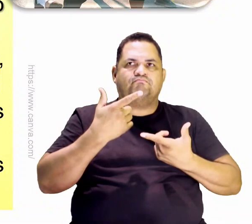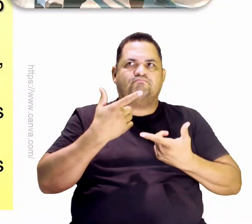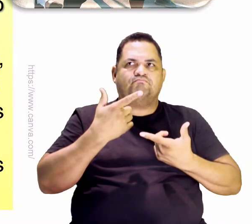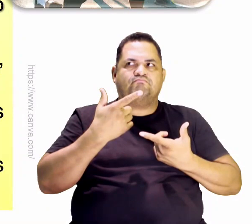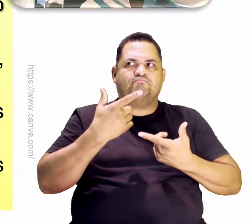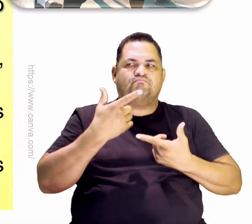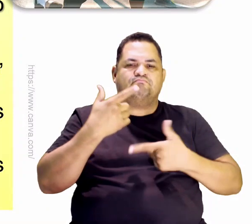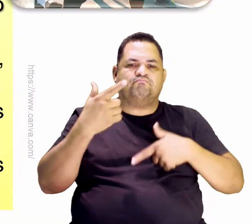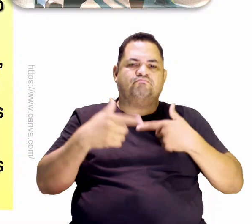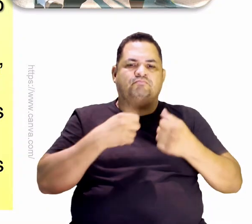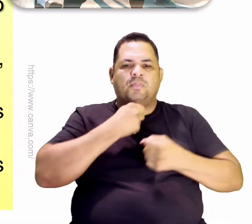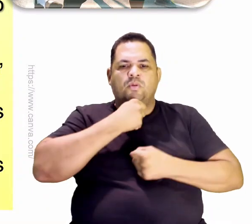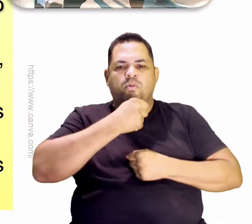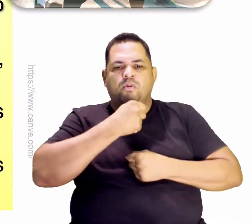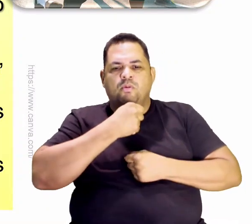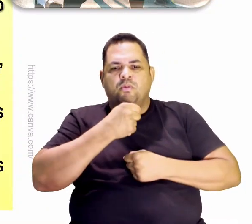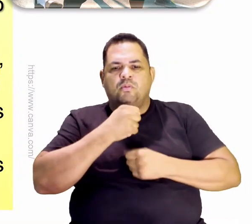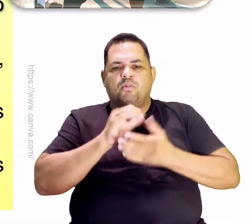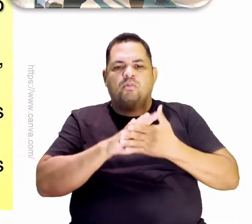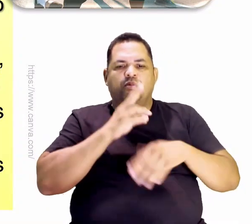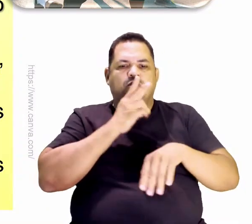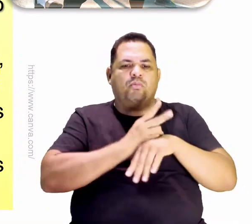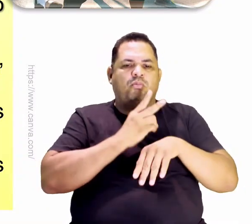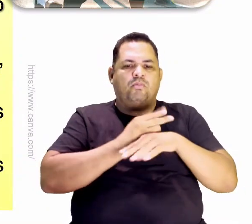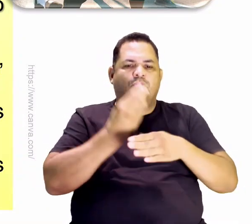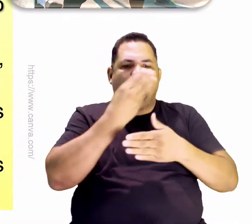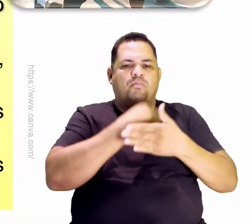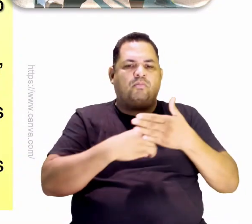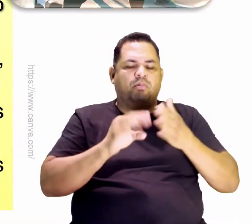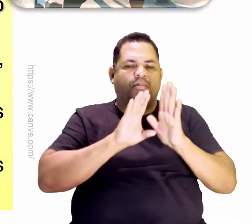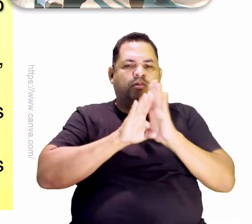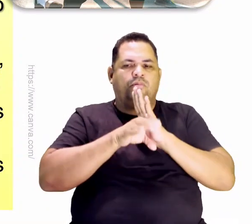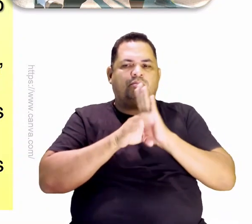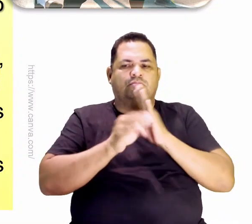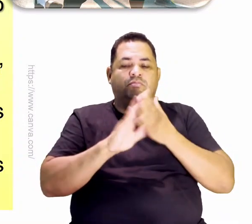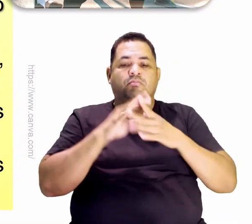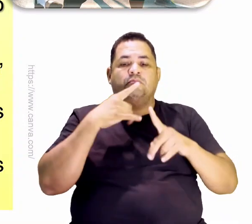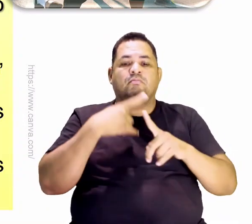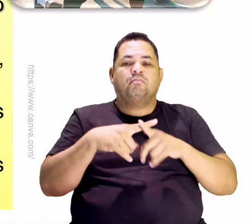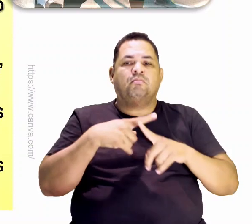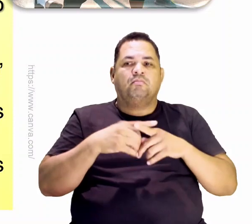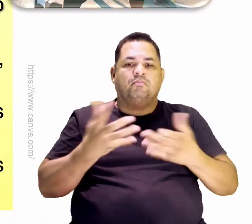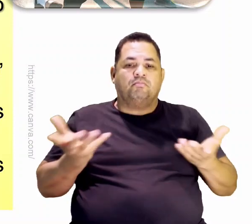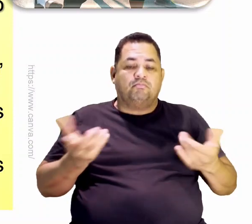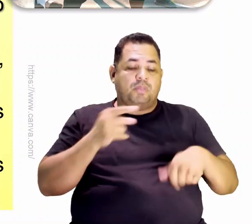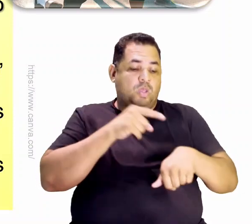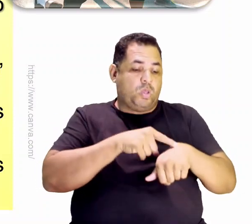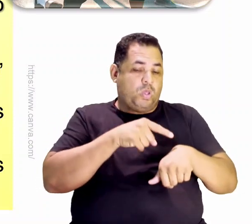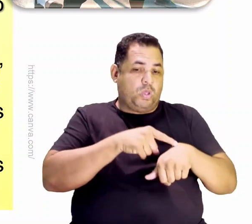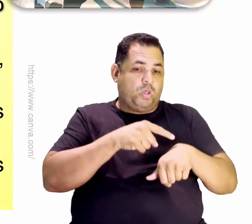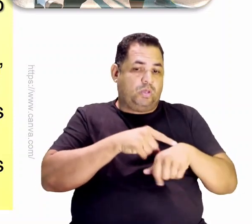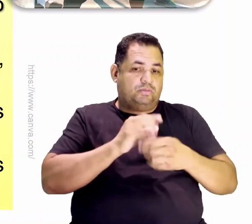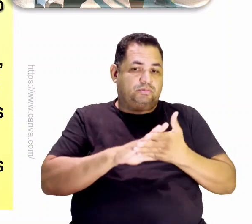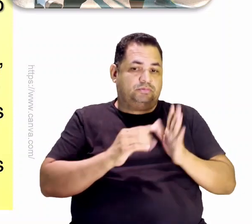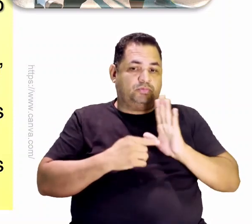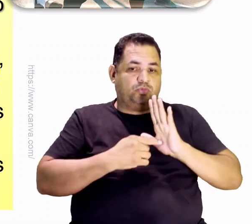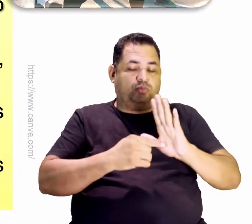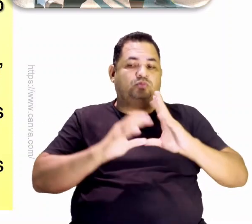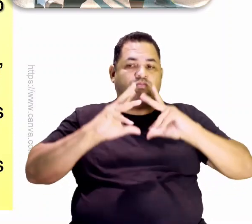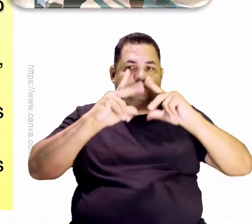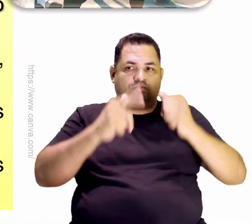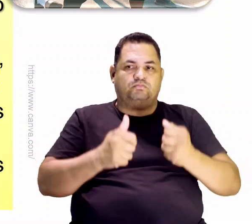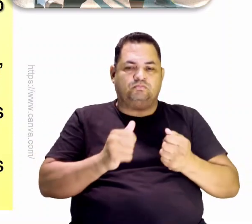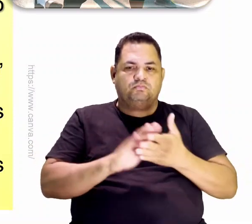uma reportagem, um mapa mental, um mapa conceitual. Por quê? Agora é o momento de você trazer tudo isso, né?